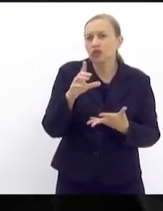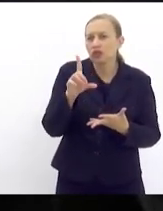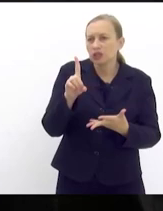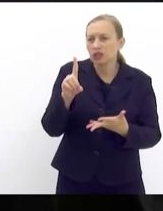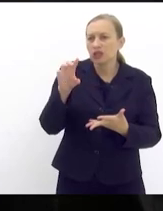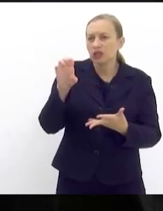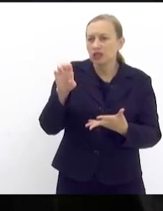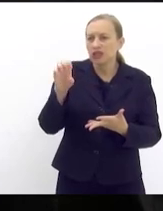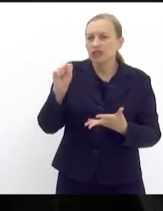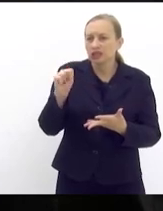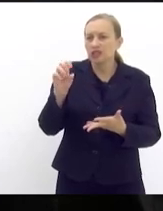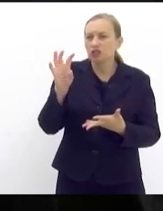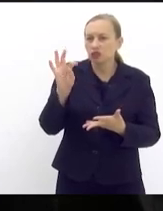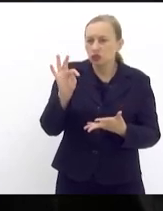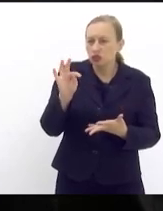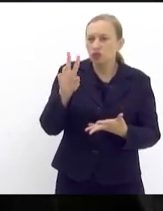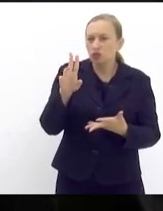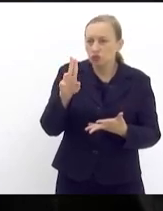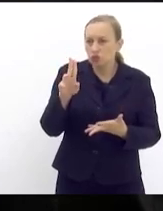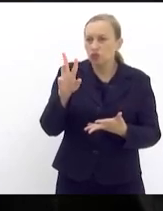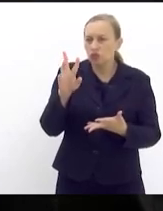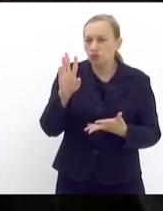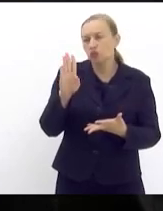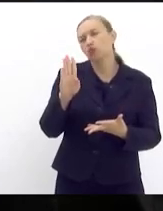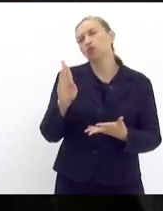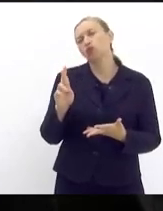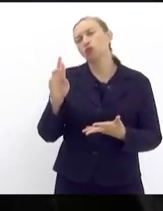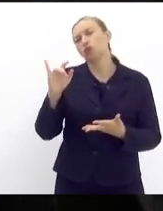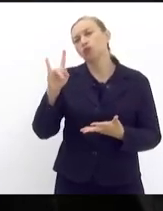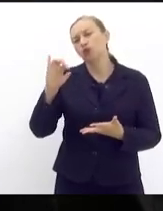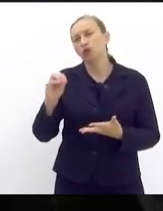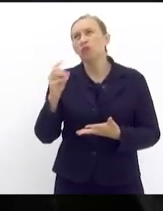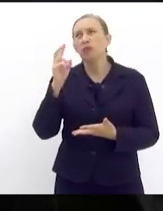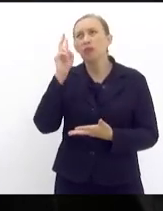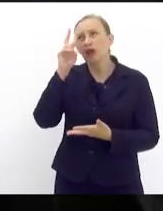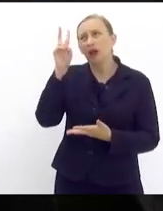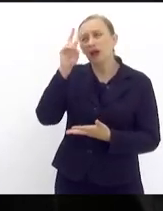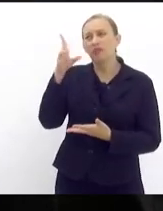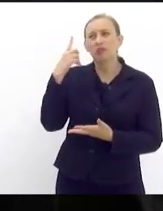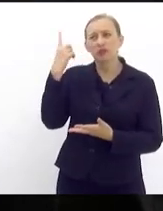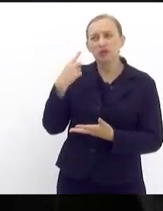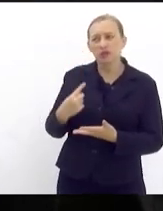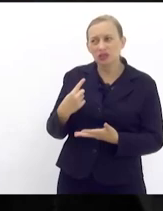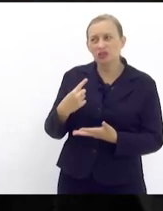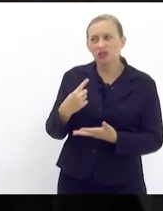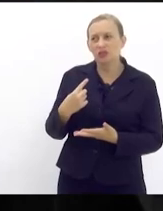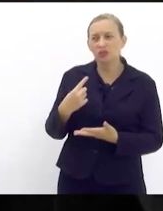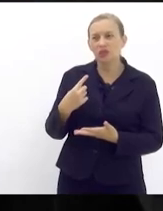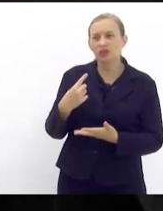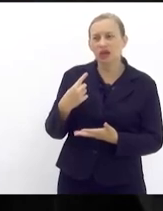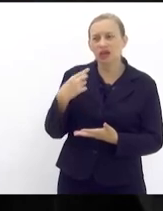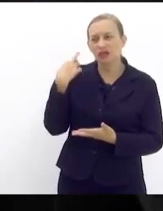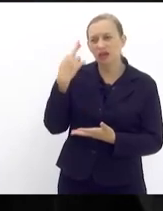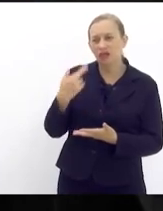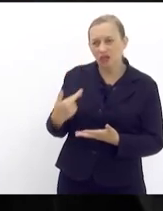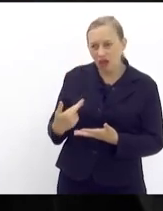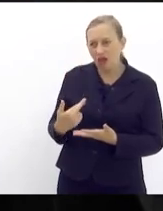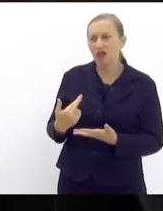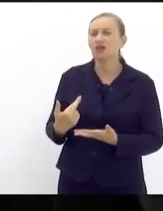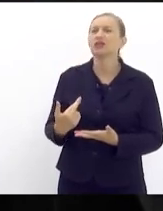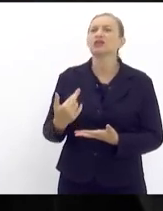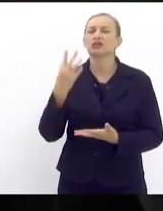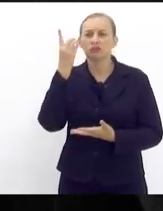me lembro que a deputada Renata Souza também teria feito um projeto da mesma